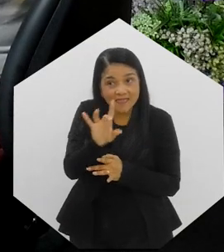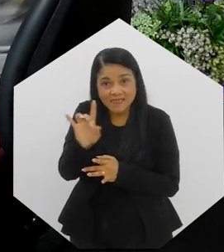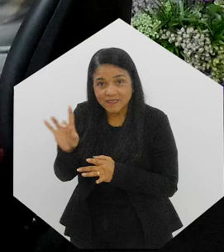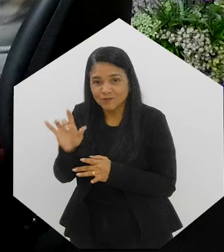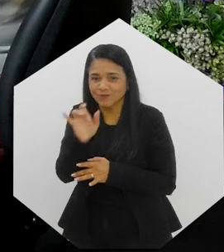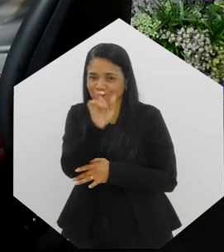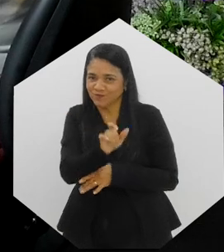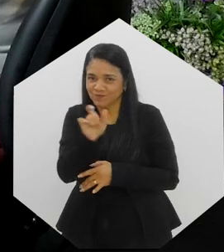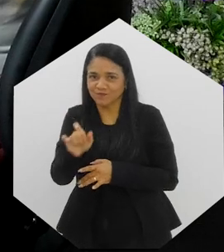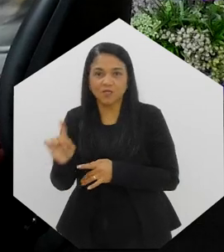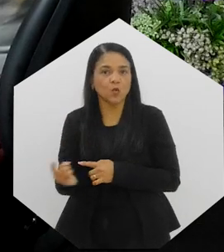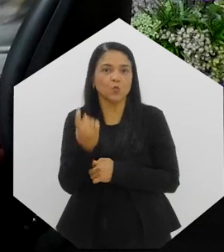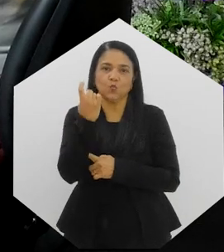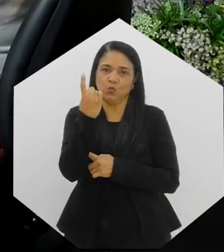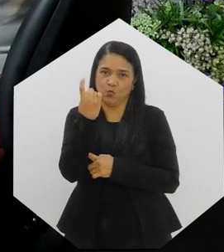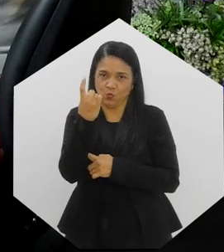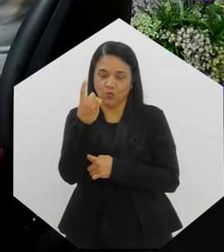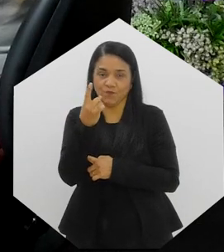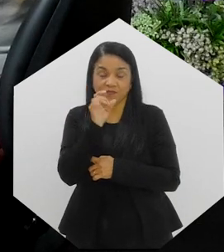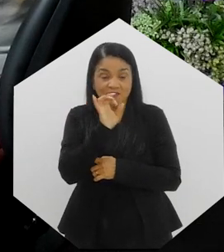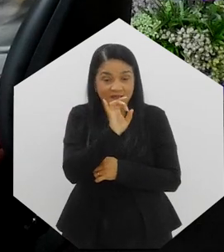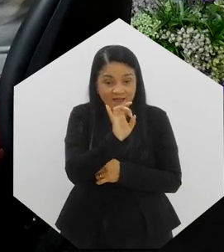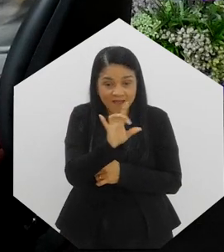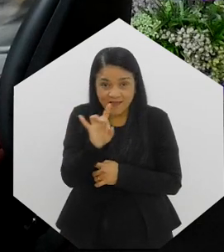individual. Cada paciente é único. Então,